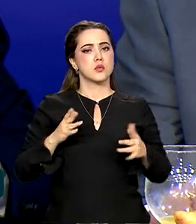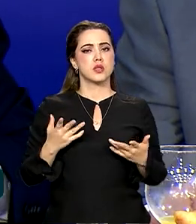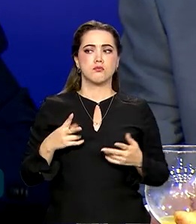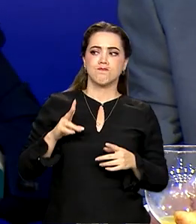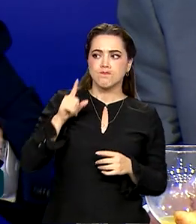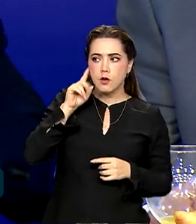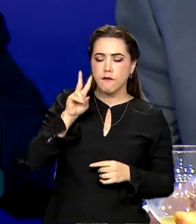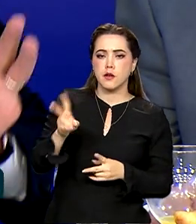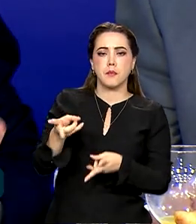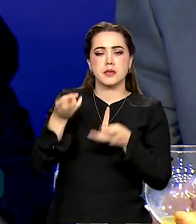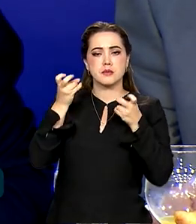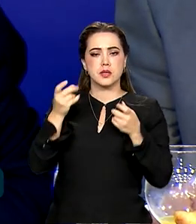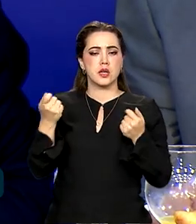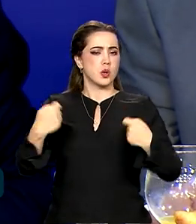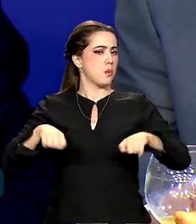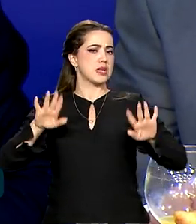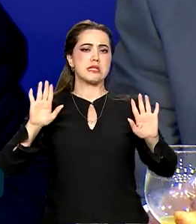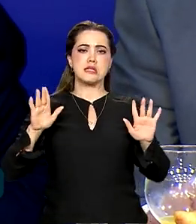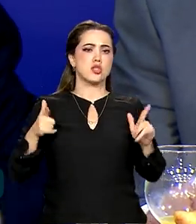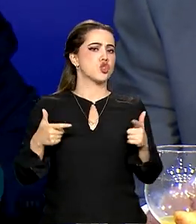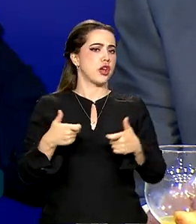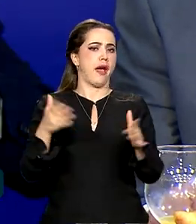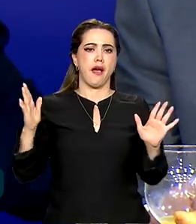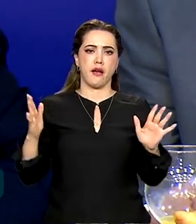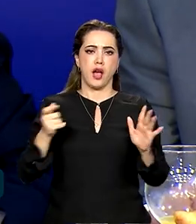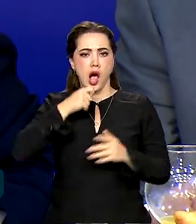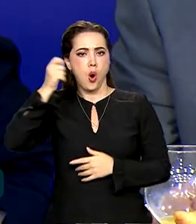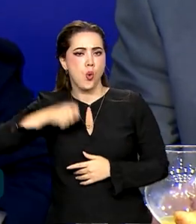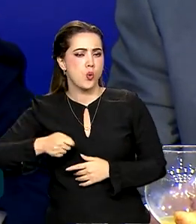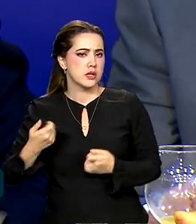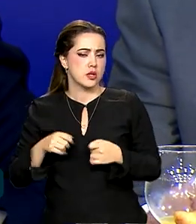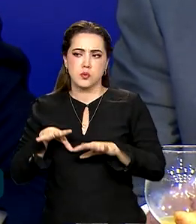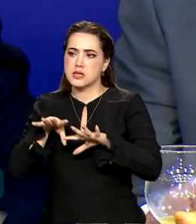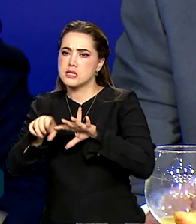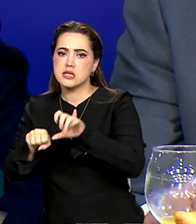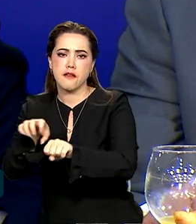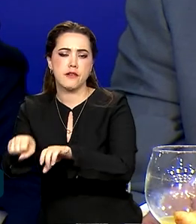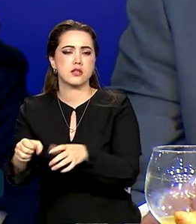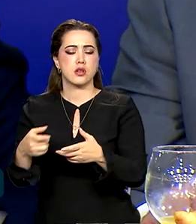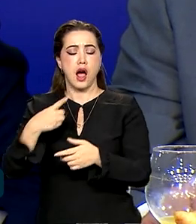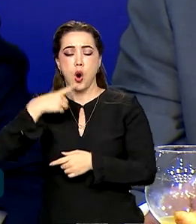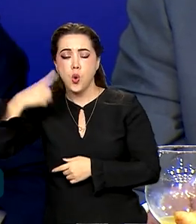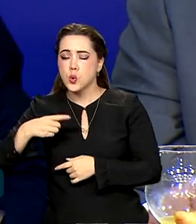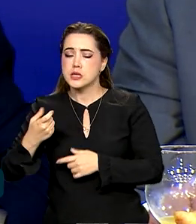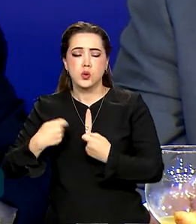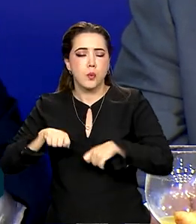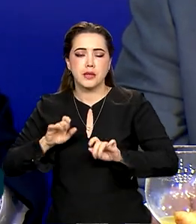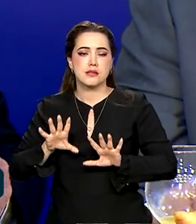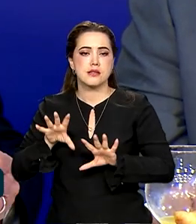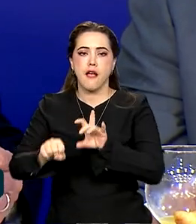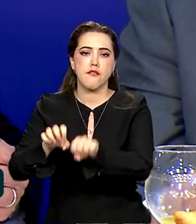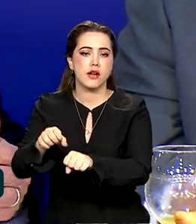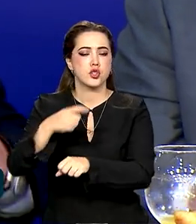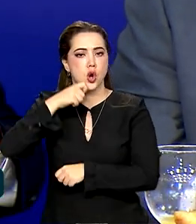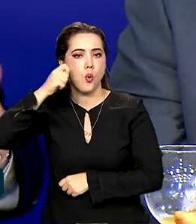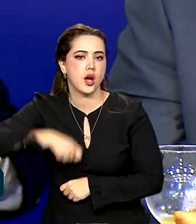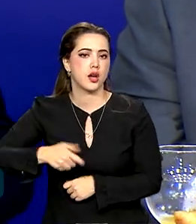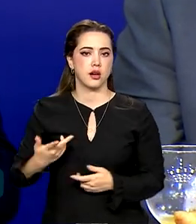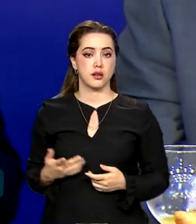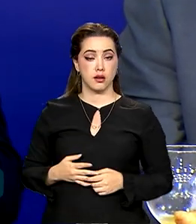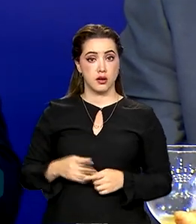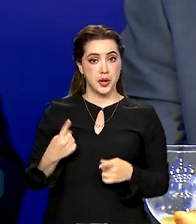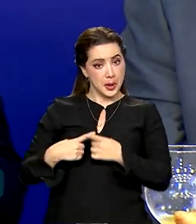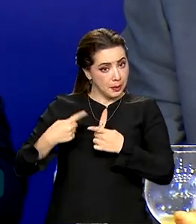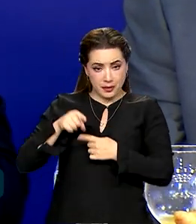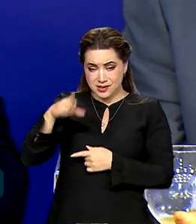à conclusão de que não tem que ter guerra. A Rússia não tem que invadir a Ucrânia. É porque é uma guerra que você não sabe